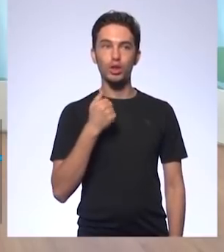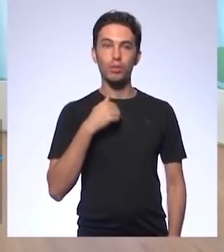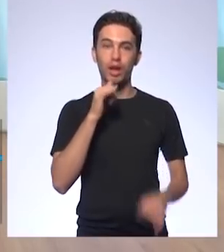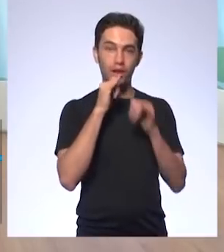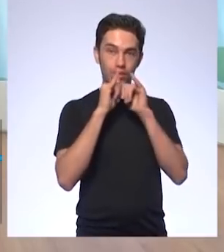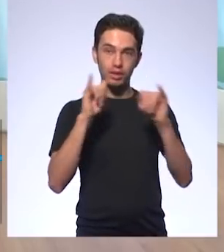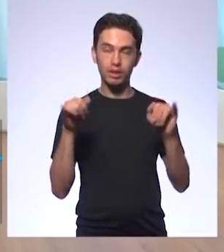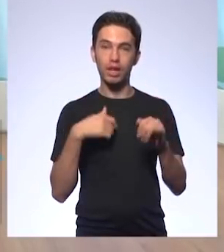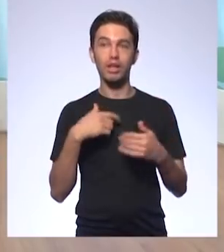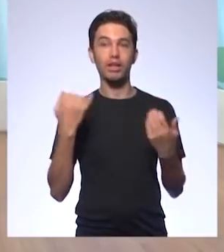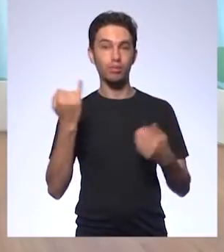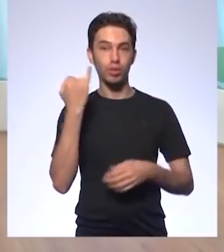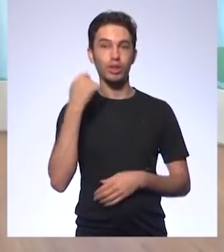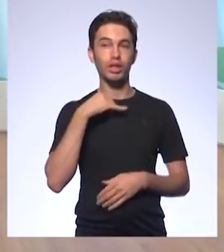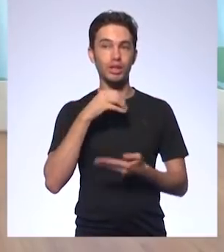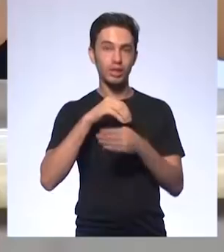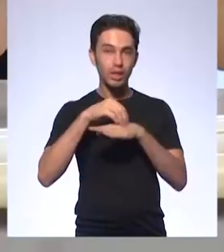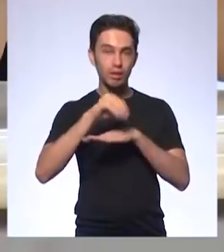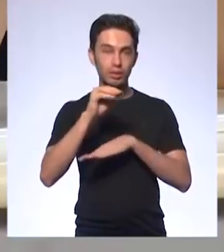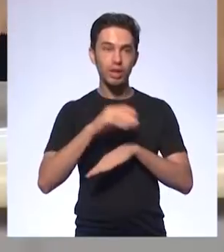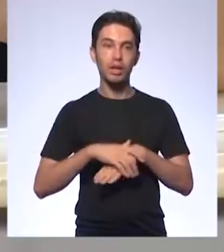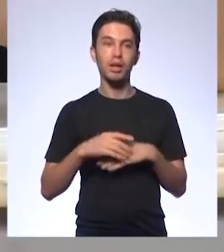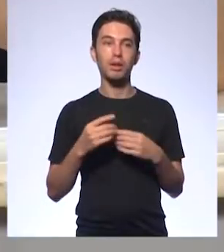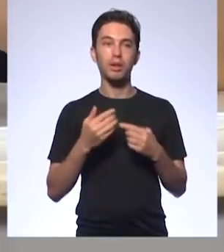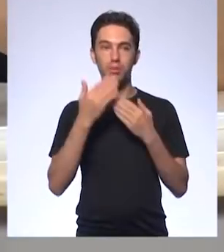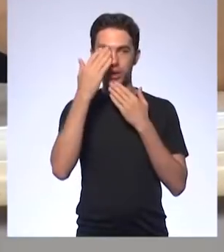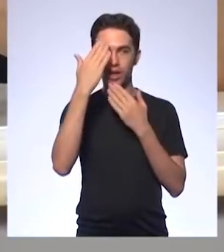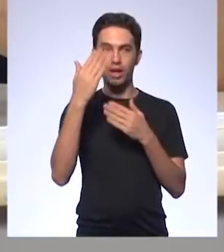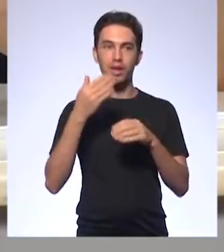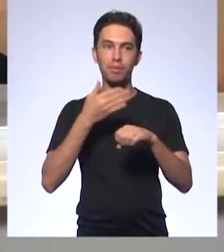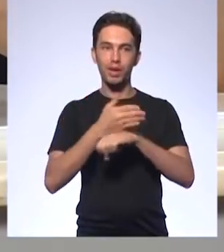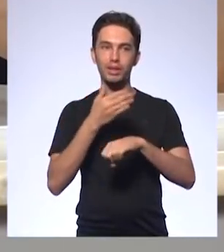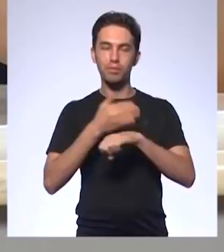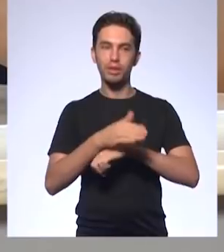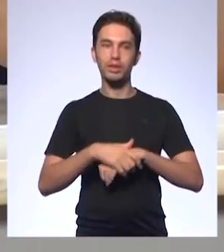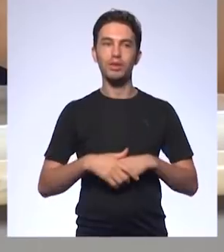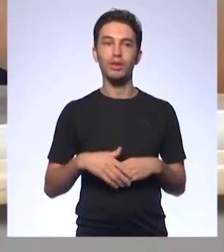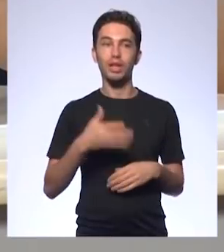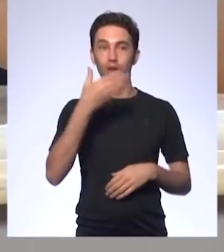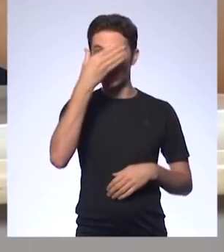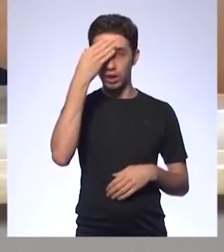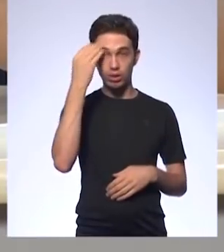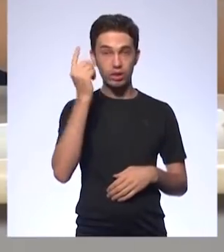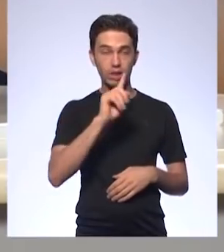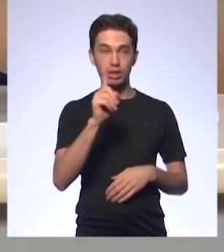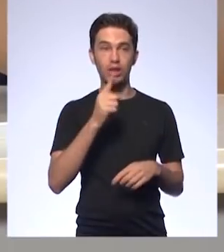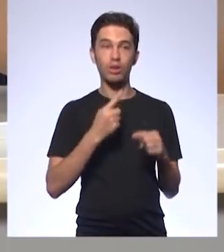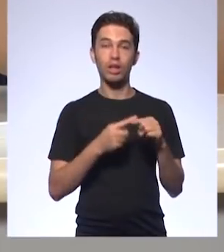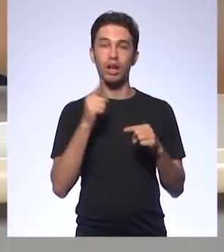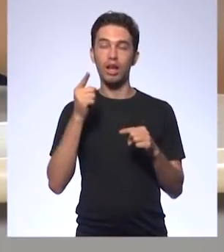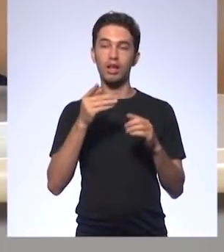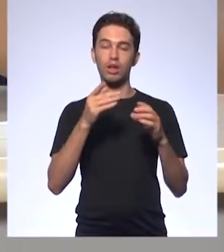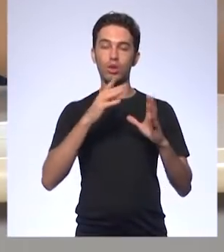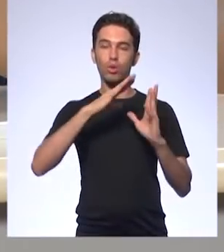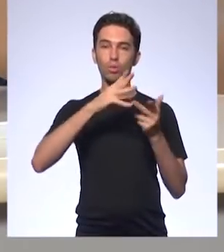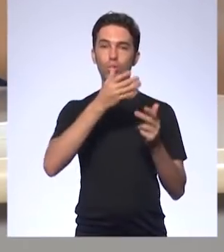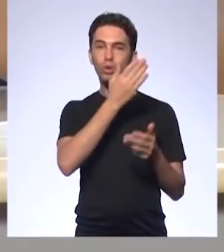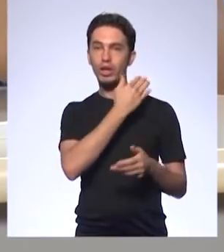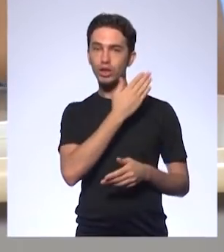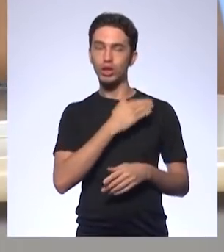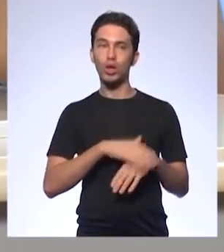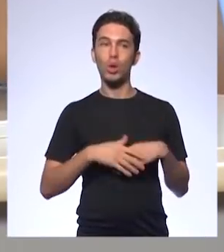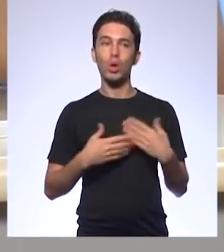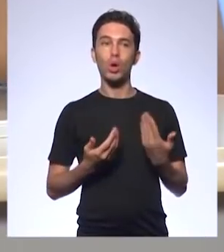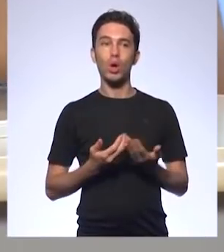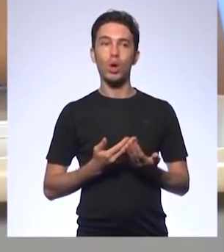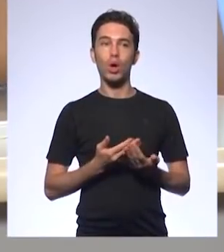muito importante essa colocação dele. Muito obrigada pela participação, professor Carlos. Não esquecer que, no mundo antigo, a cor da pele não era elemento